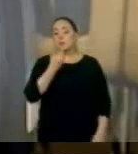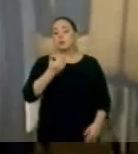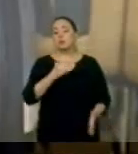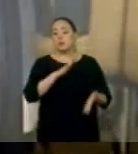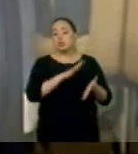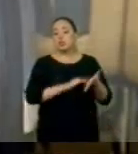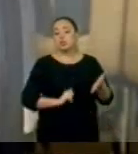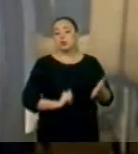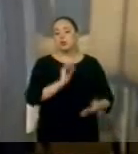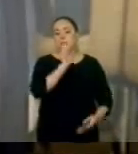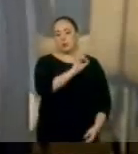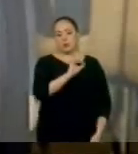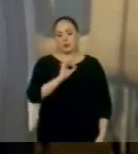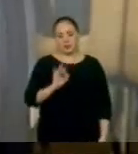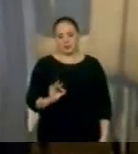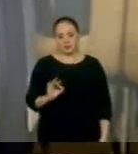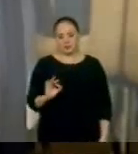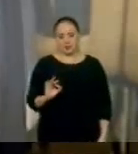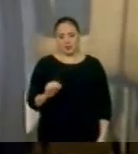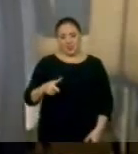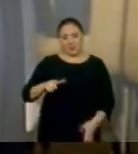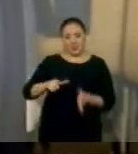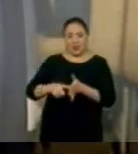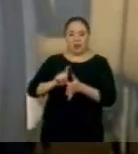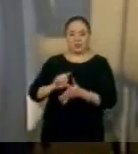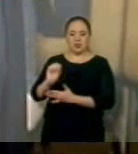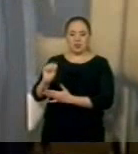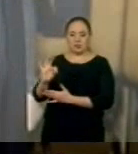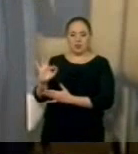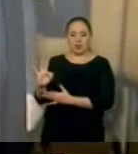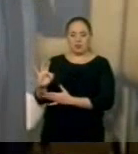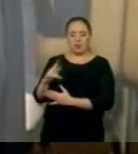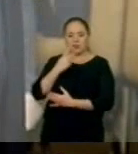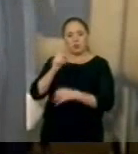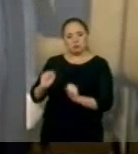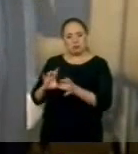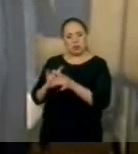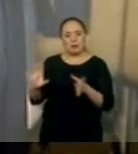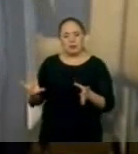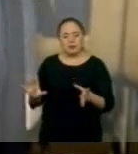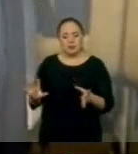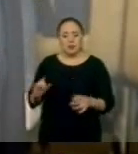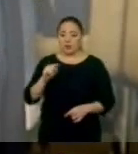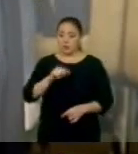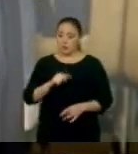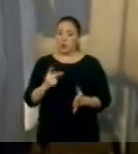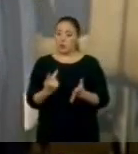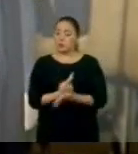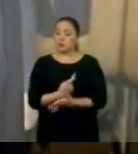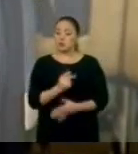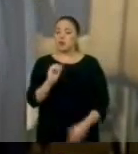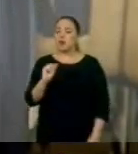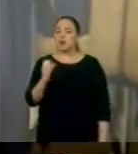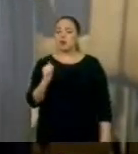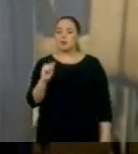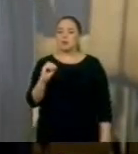aquele percentual que o Supremo dissera que era devido. Isto numa ação mandamental,